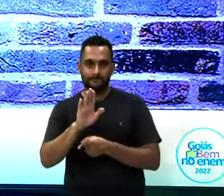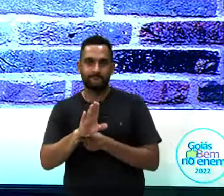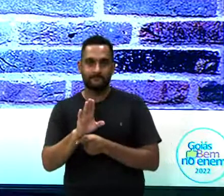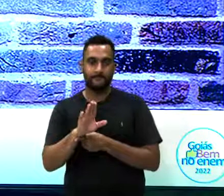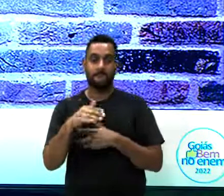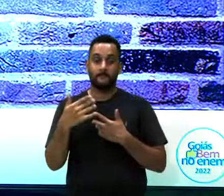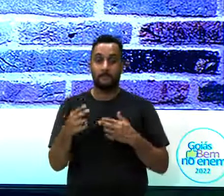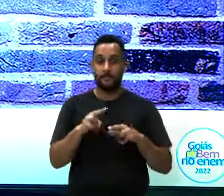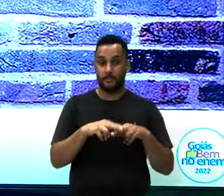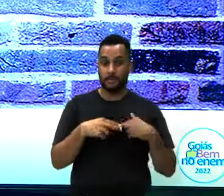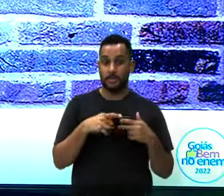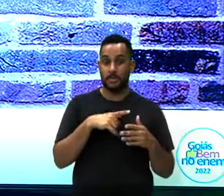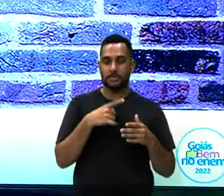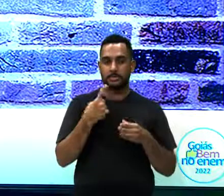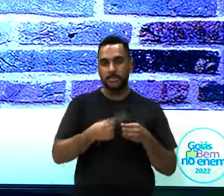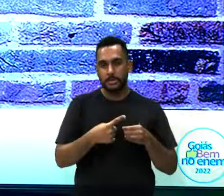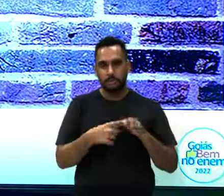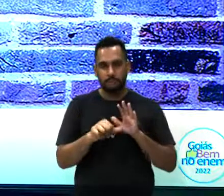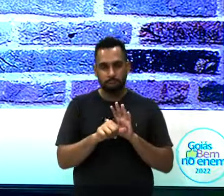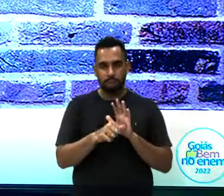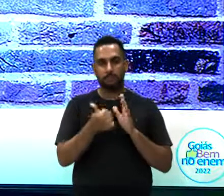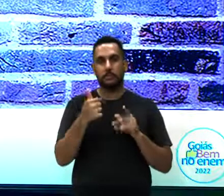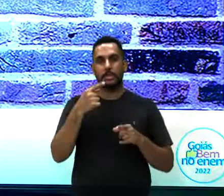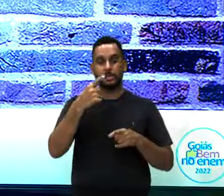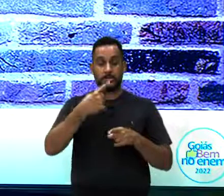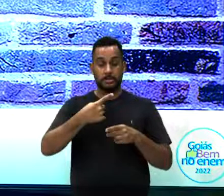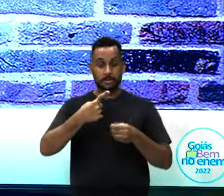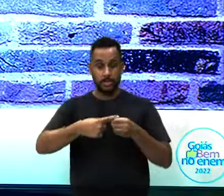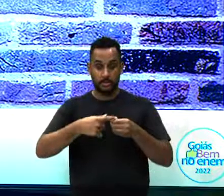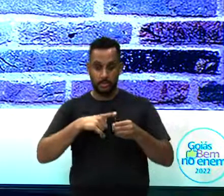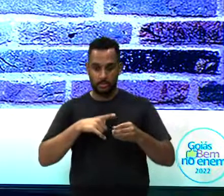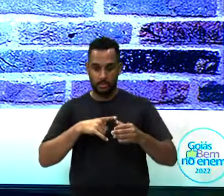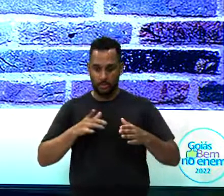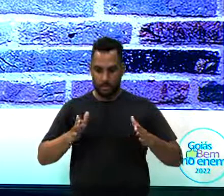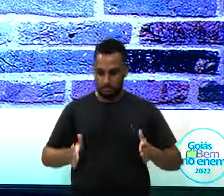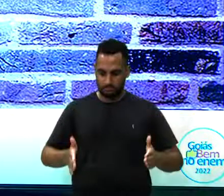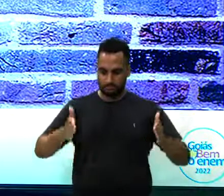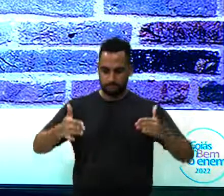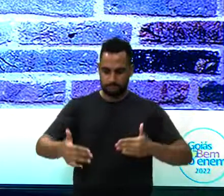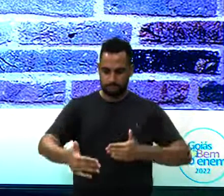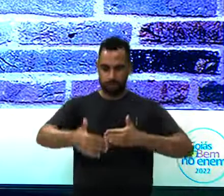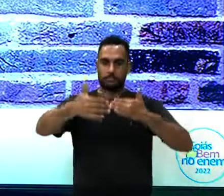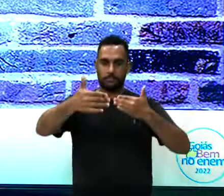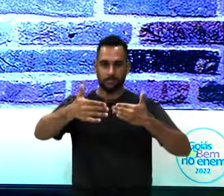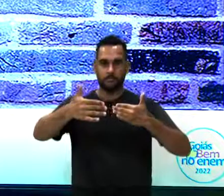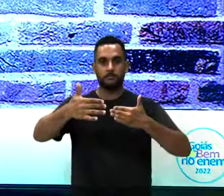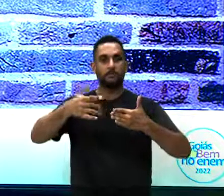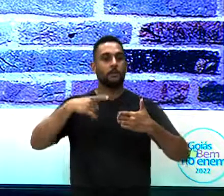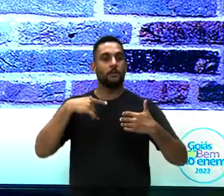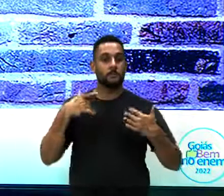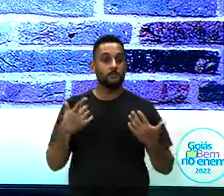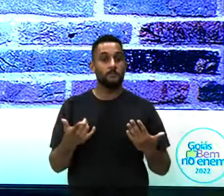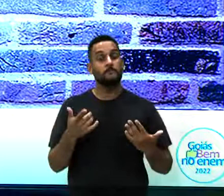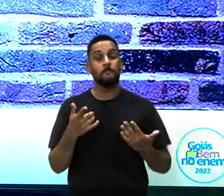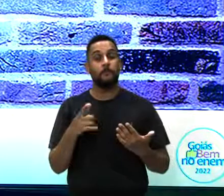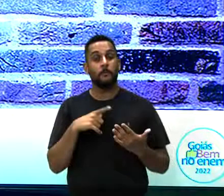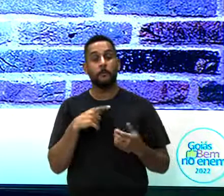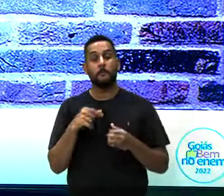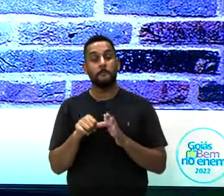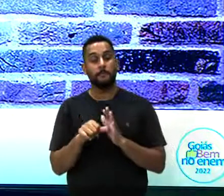vai ver as primeiras cidades, cidades muradas, tá bom? Então, as primeiras cidades, as primeiras populações se